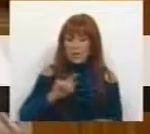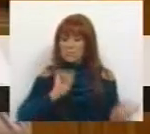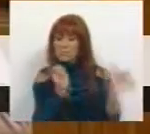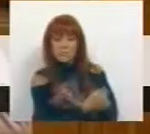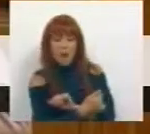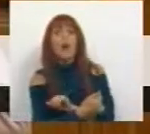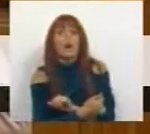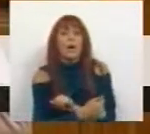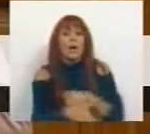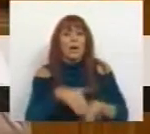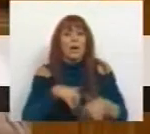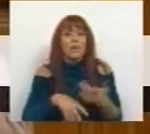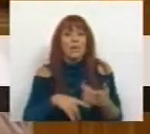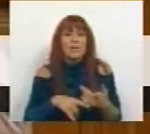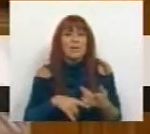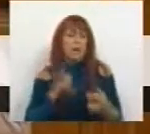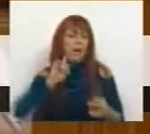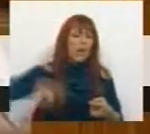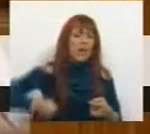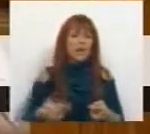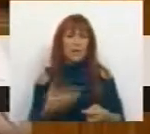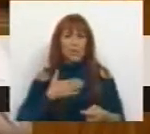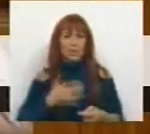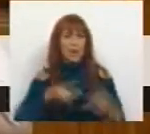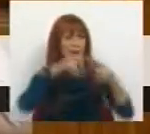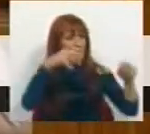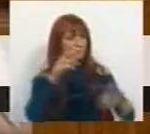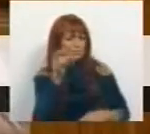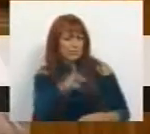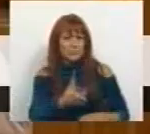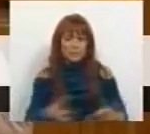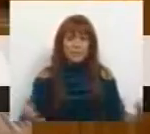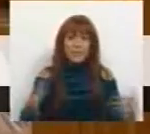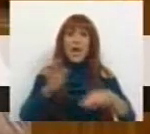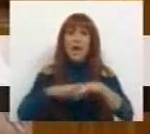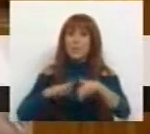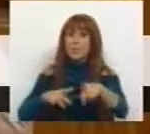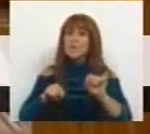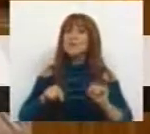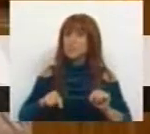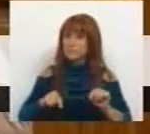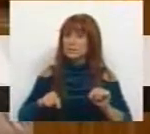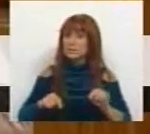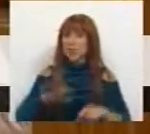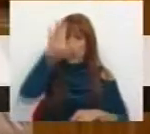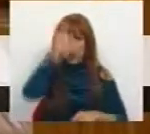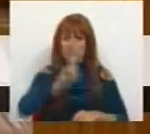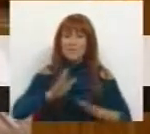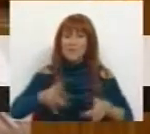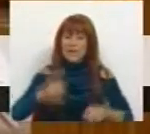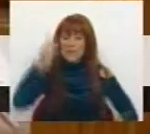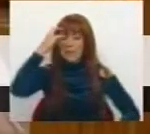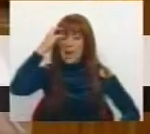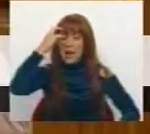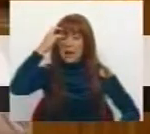esta reversão seja feita à revelia da vontade das autarquias. E é por isso que, nesse sentido, o Governo deve ter